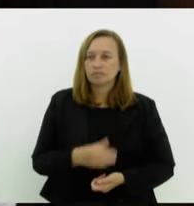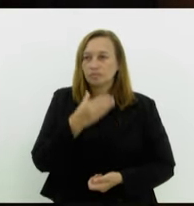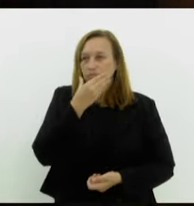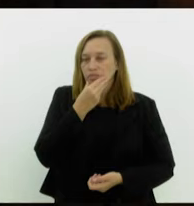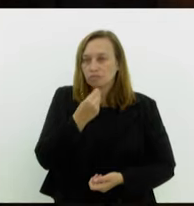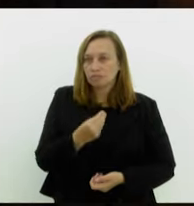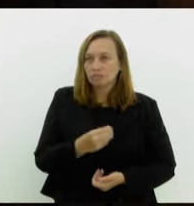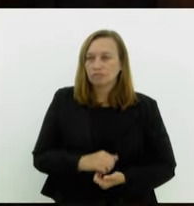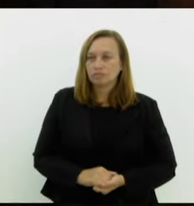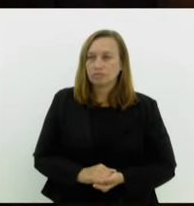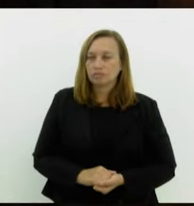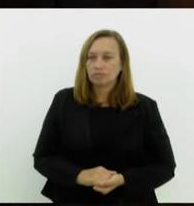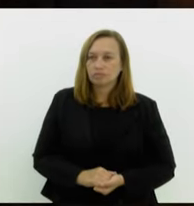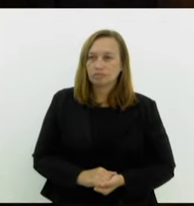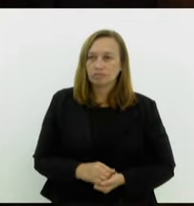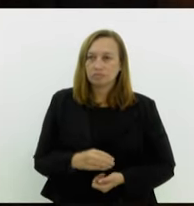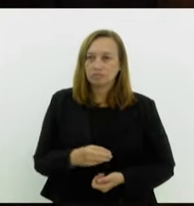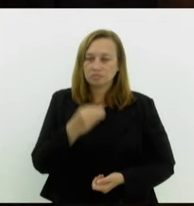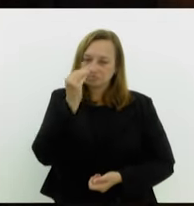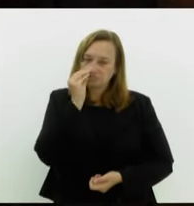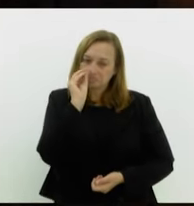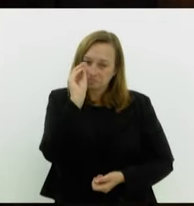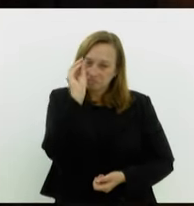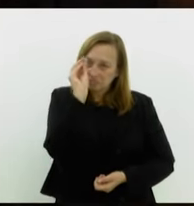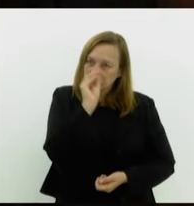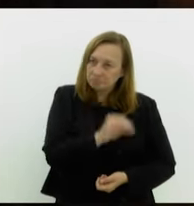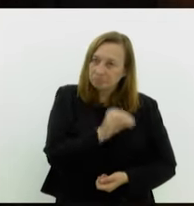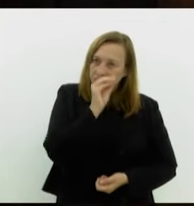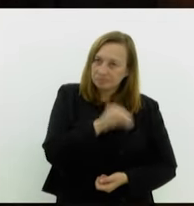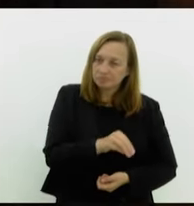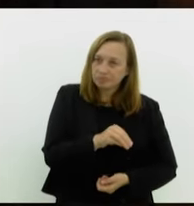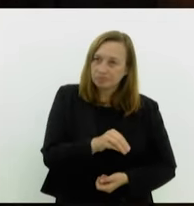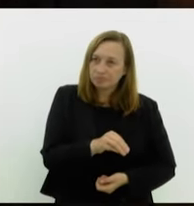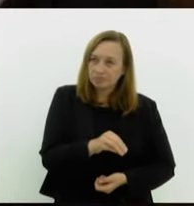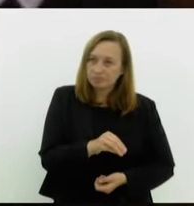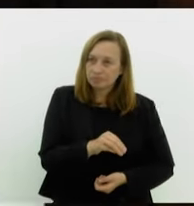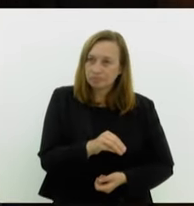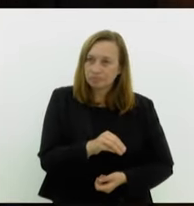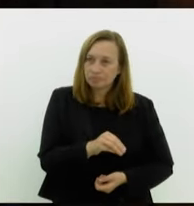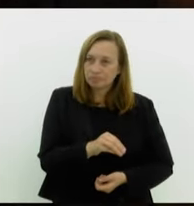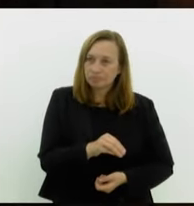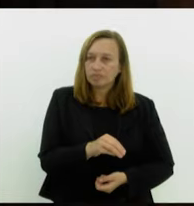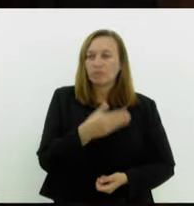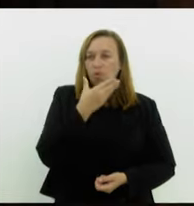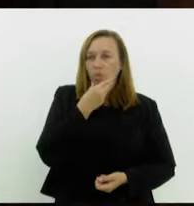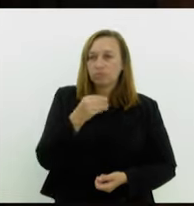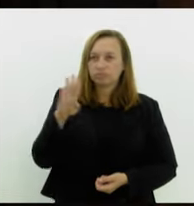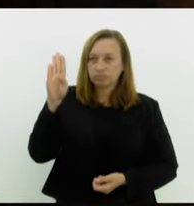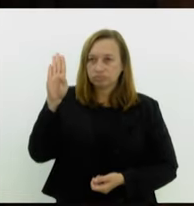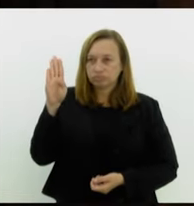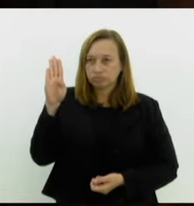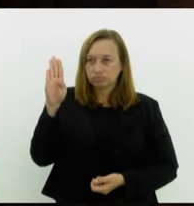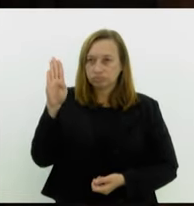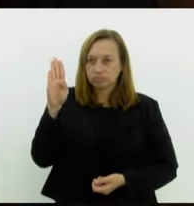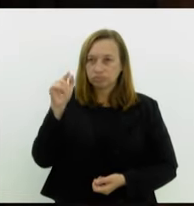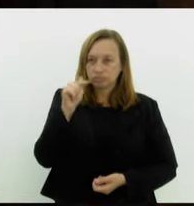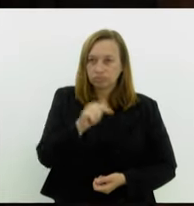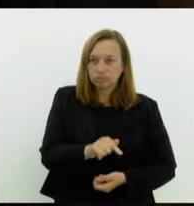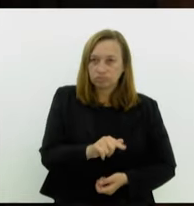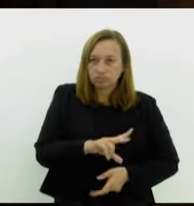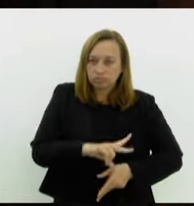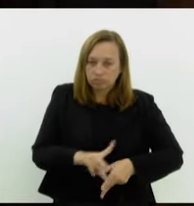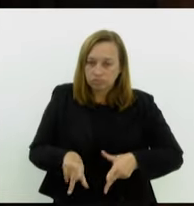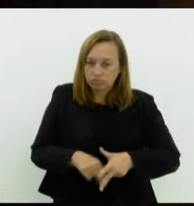ofendido quando ele é xingado quando querem depreciar um homem candidato ele é o corrupto